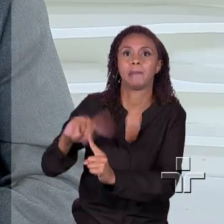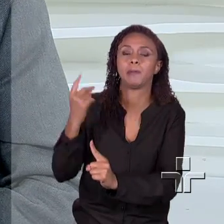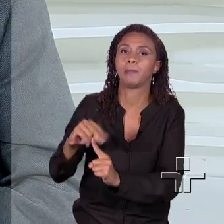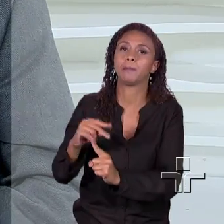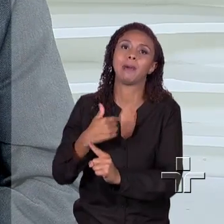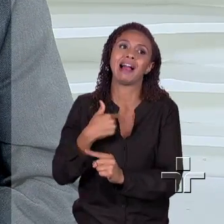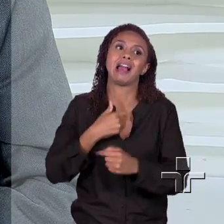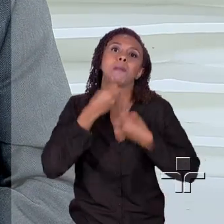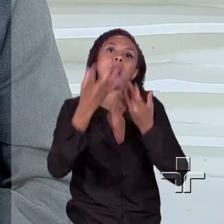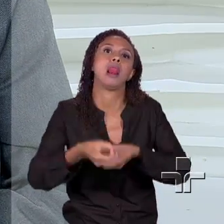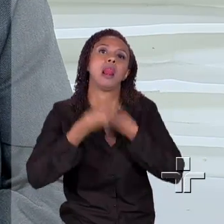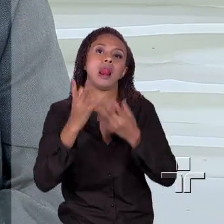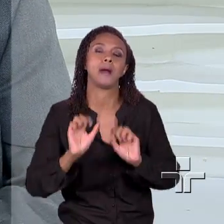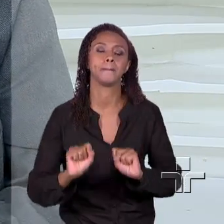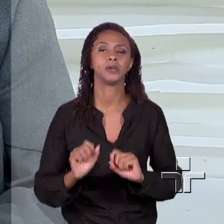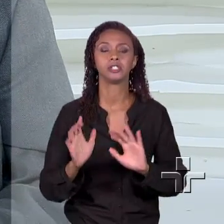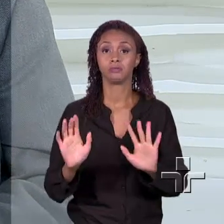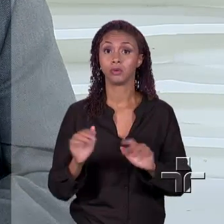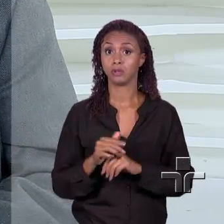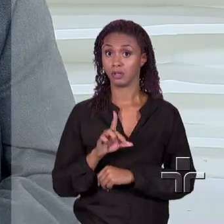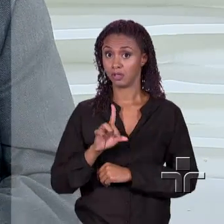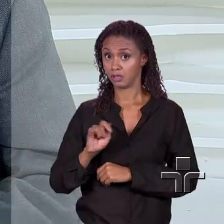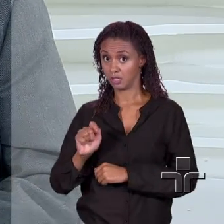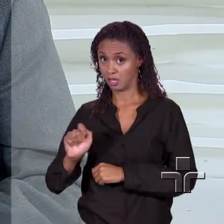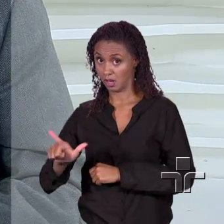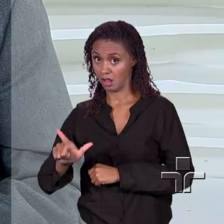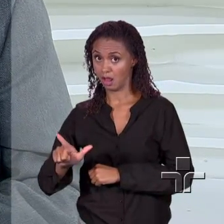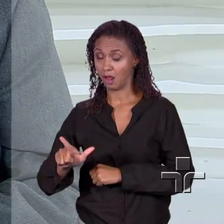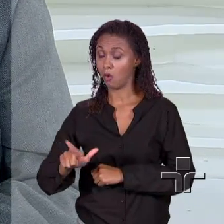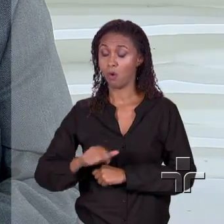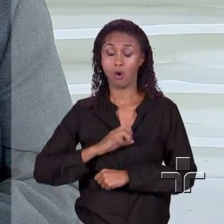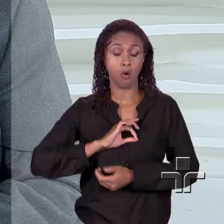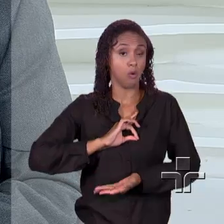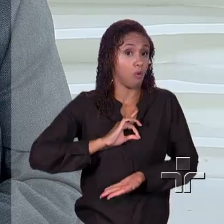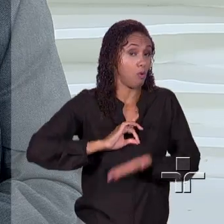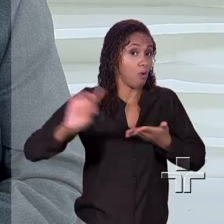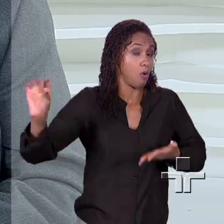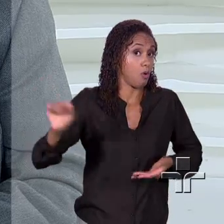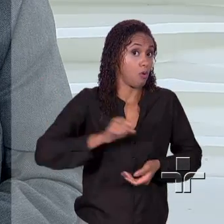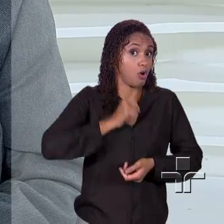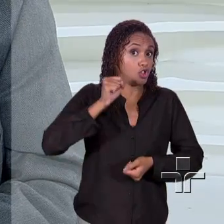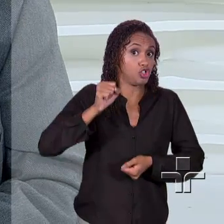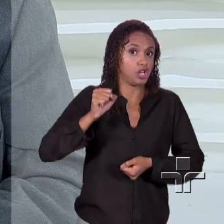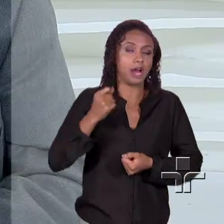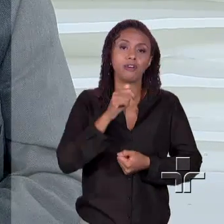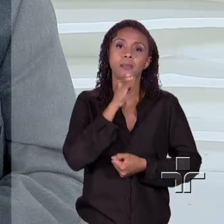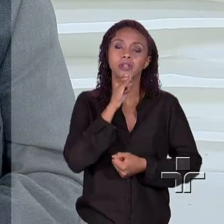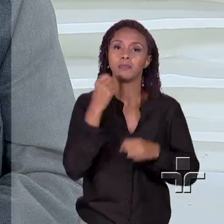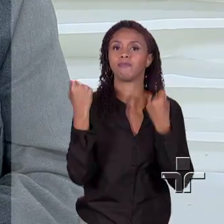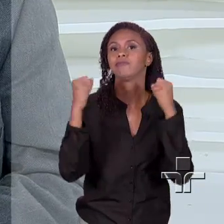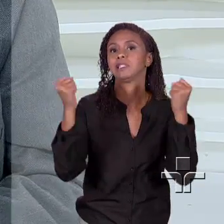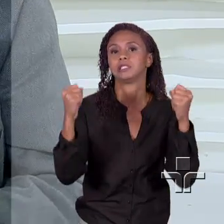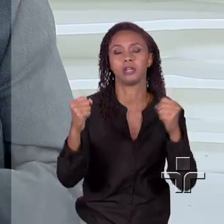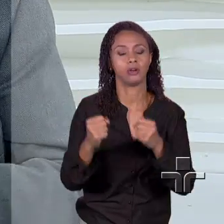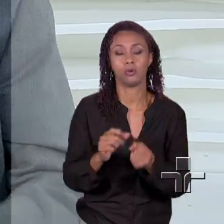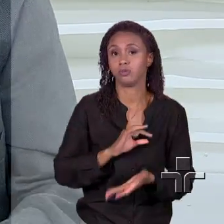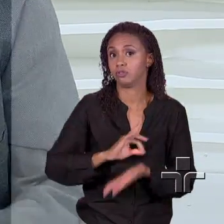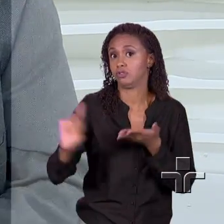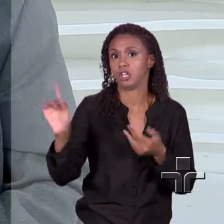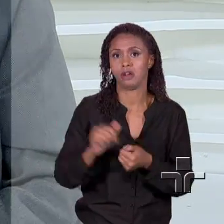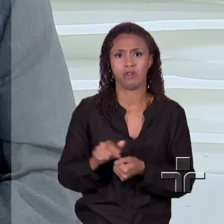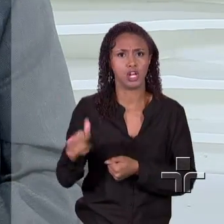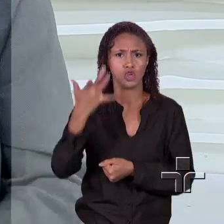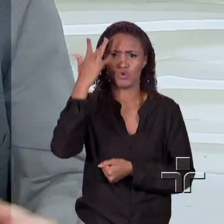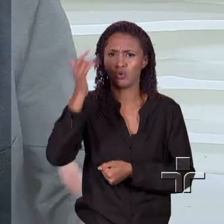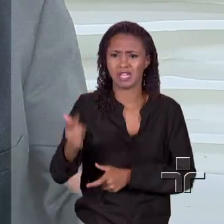Então, Daniel, ele odiava fazer coisas físicas, ele não gostava de fazer esporte, ele não sabia tirar uma